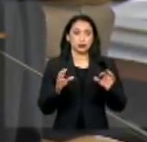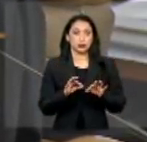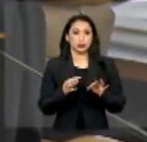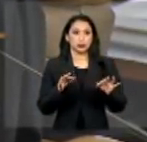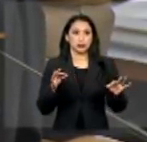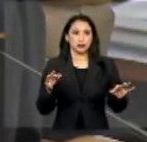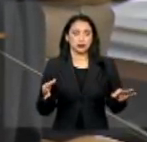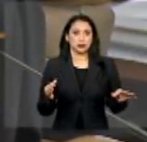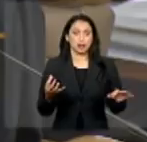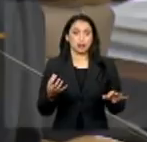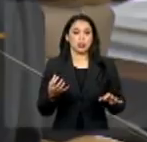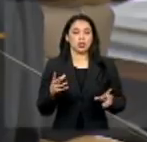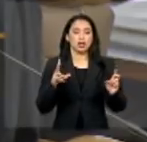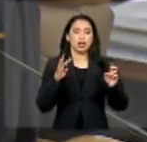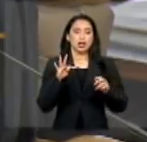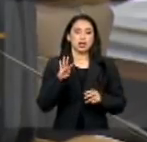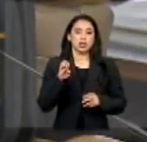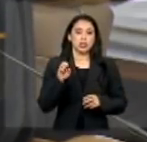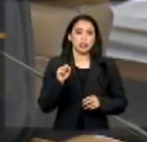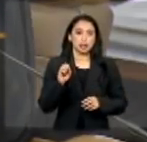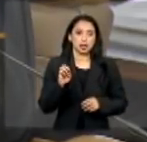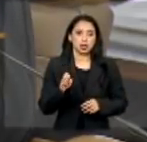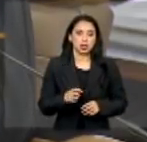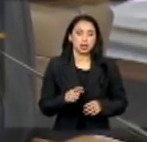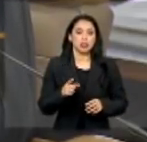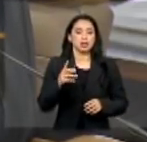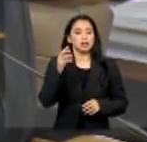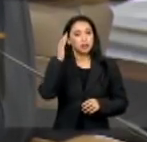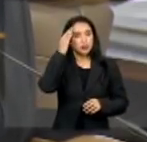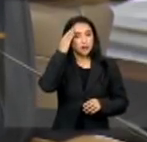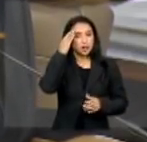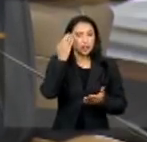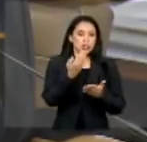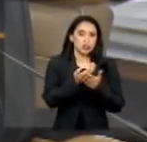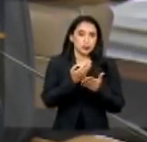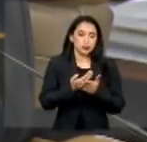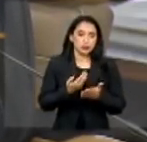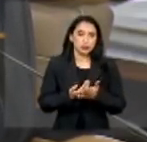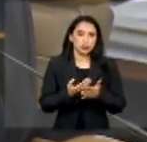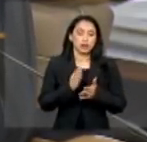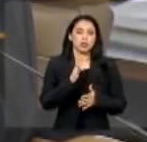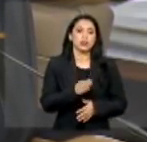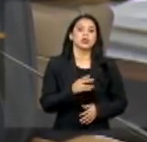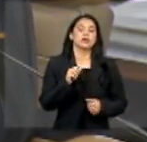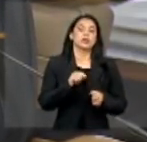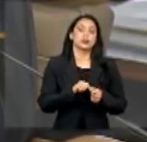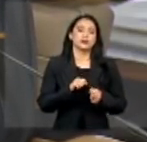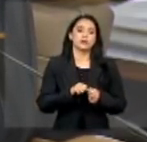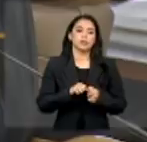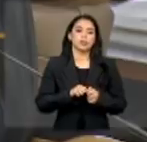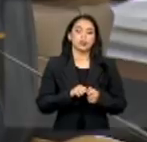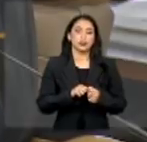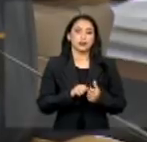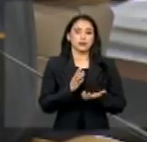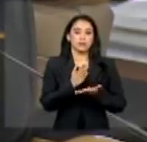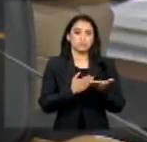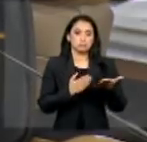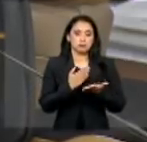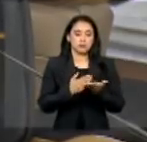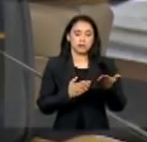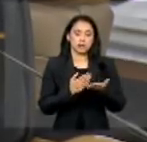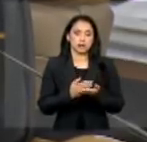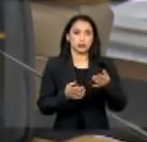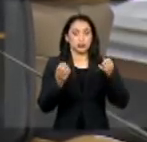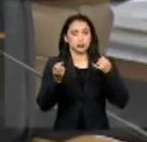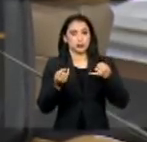matéria requer de fato uma reflexão sobre o que já foi deliberado em órgãos fracionários deste tribunal e